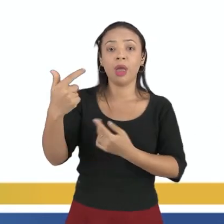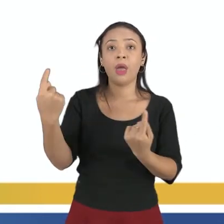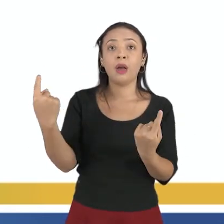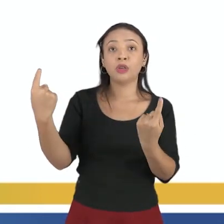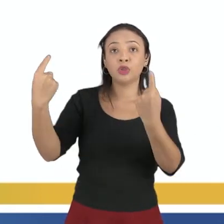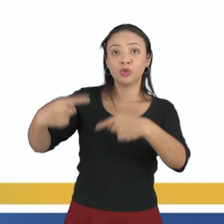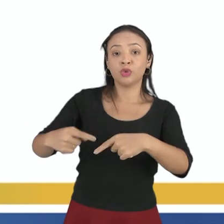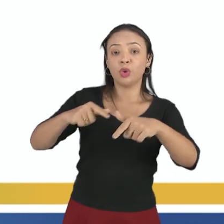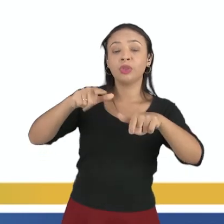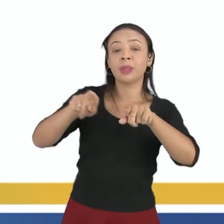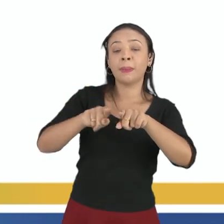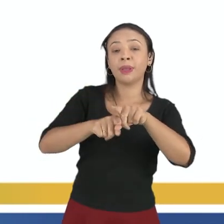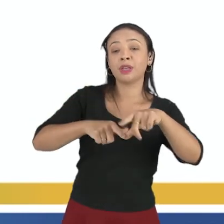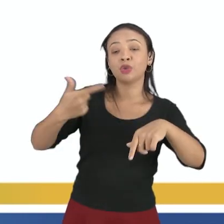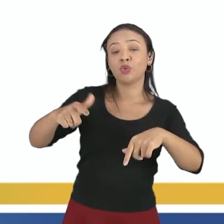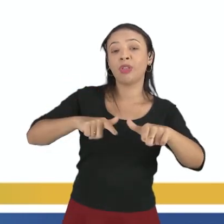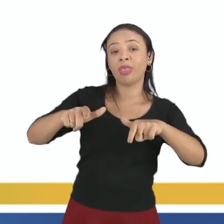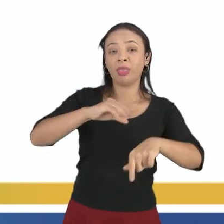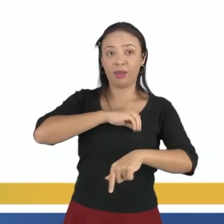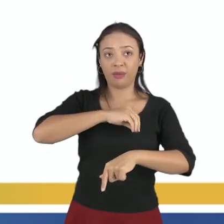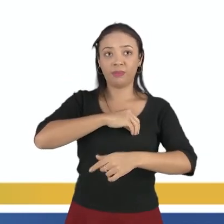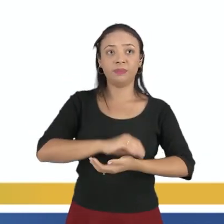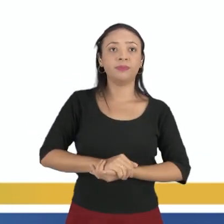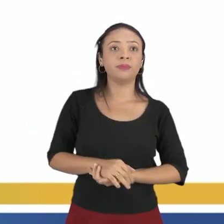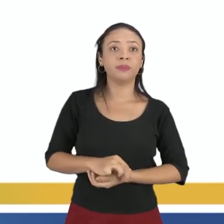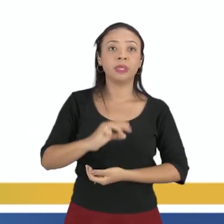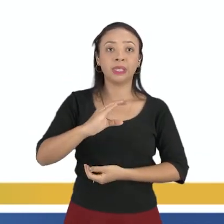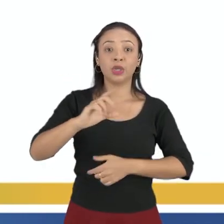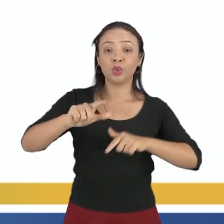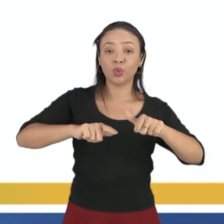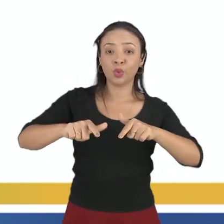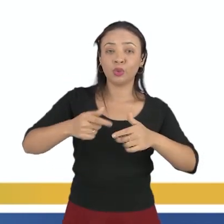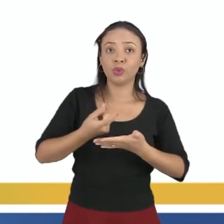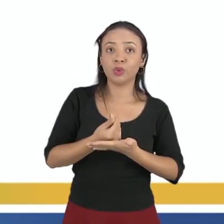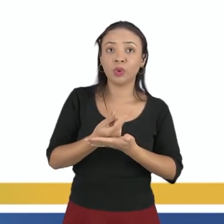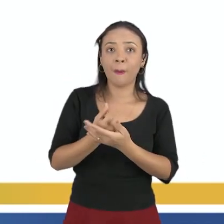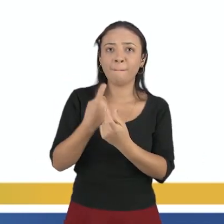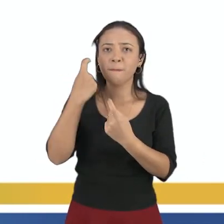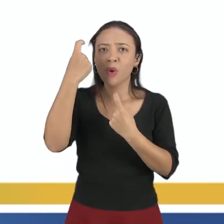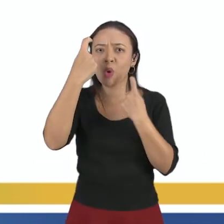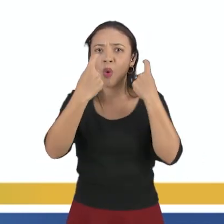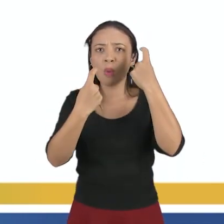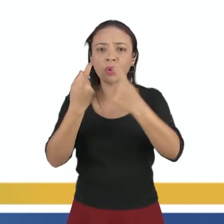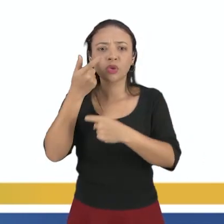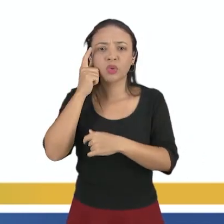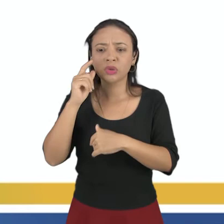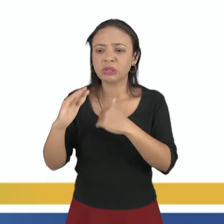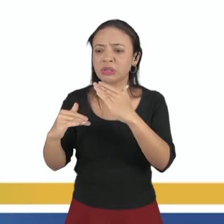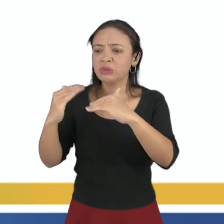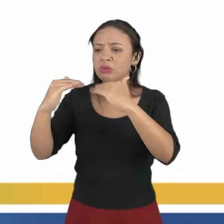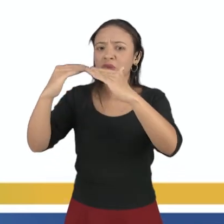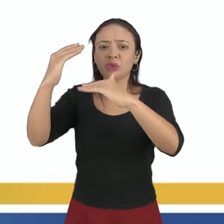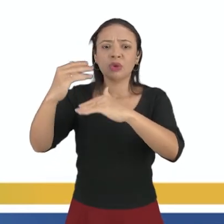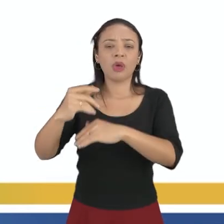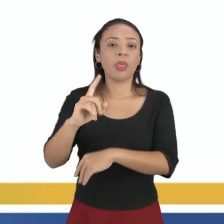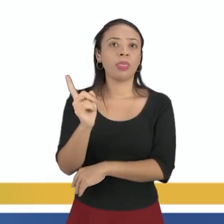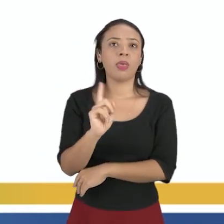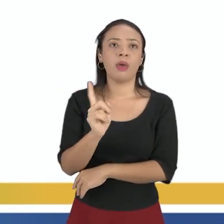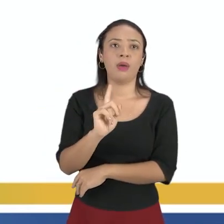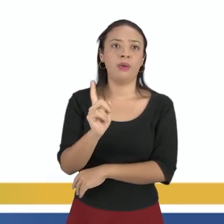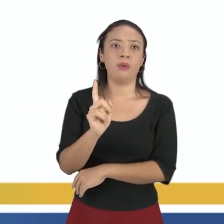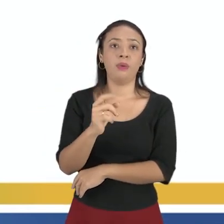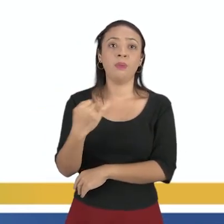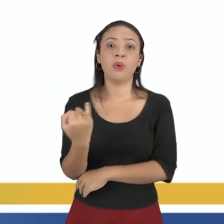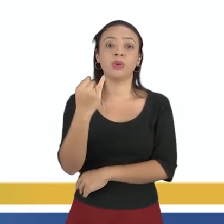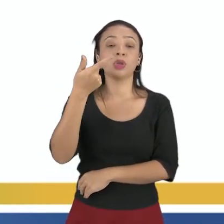trabalho assalariado. Letra C. No trabalho capitalista não há preocupação em acelerar a produção. O importante é